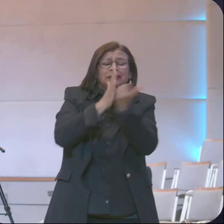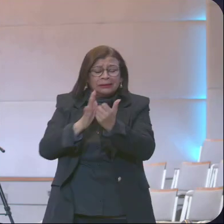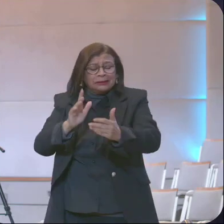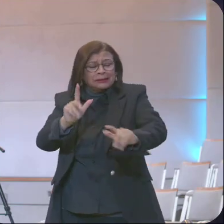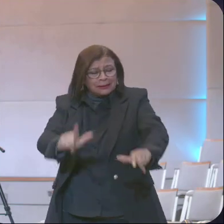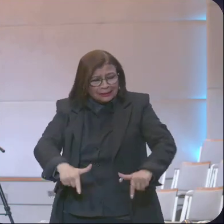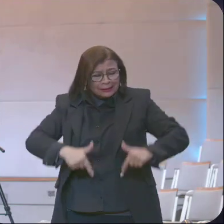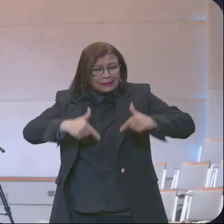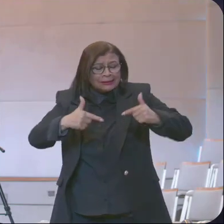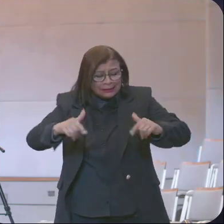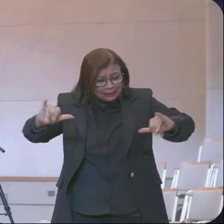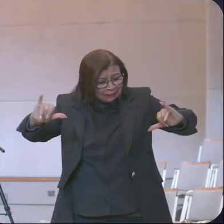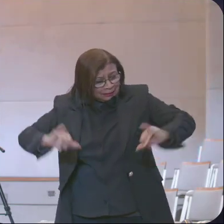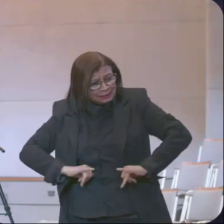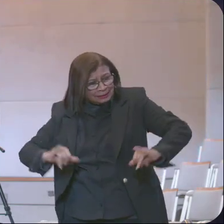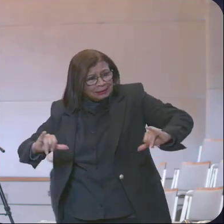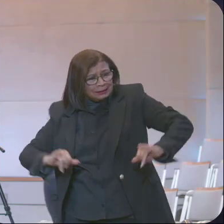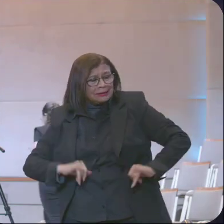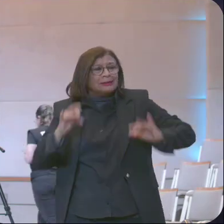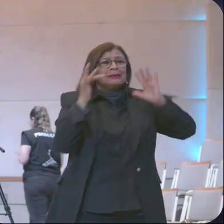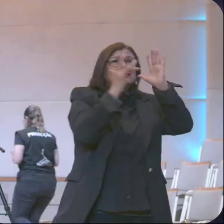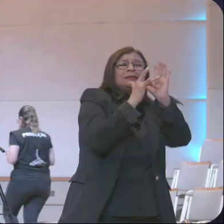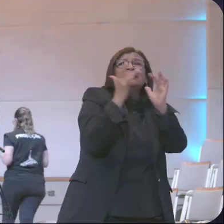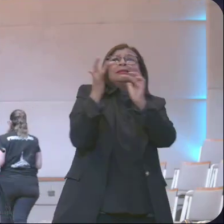encontrou na cruz,